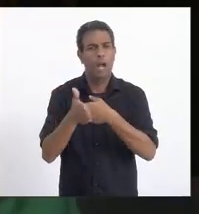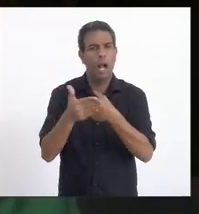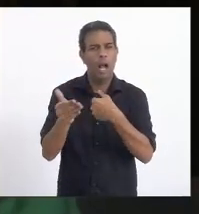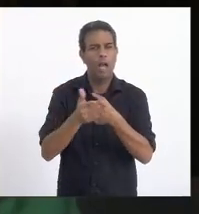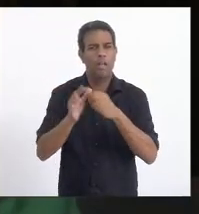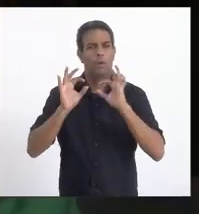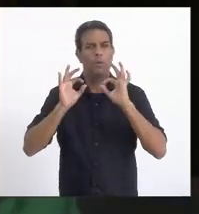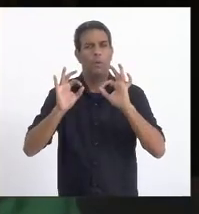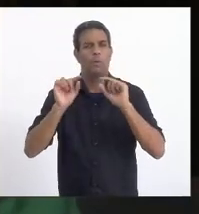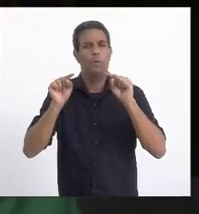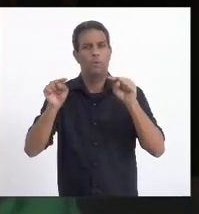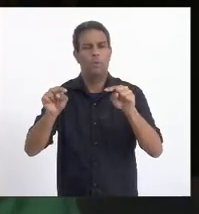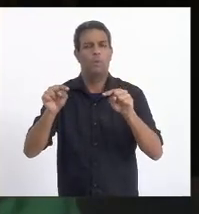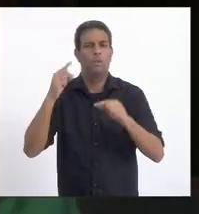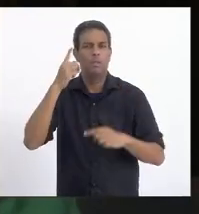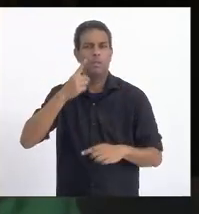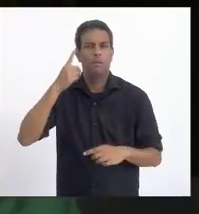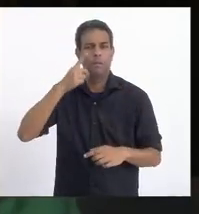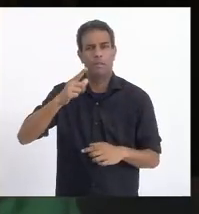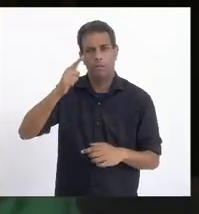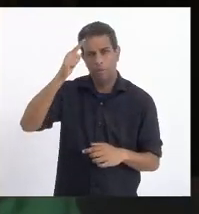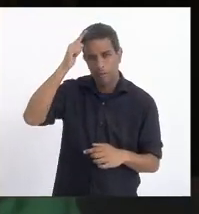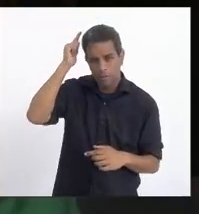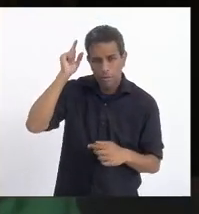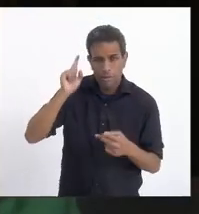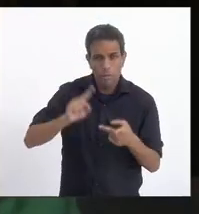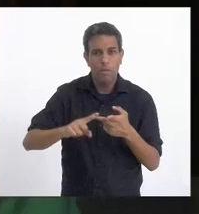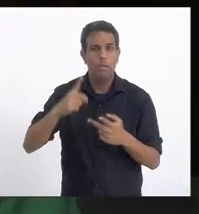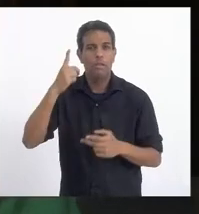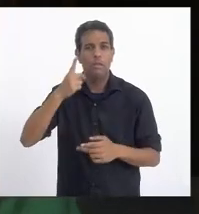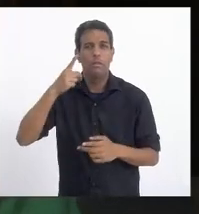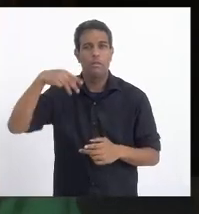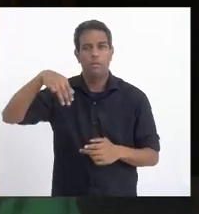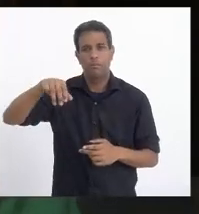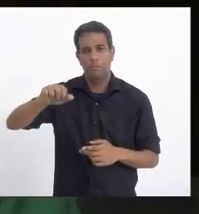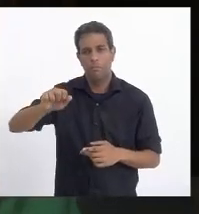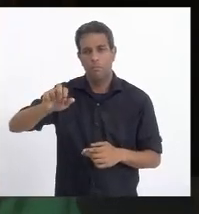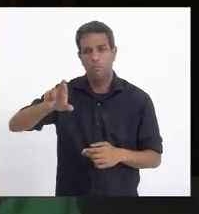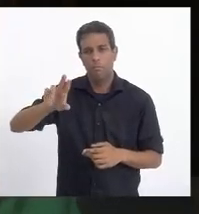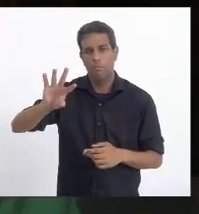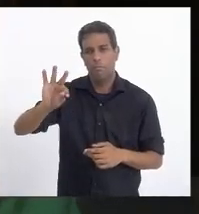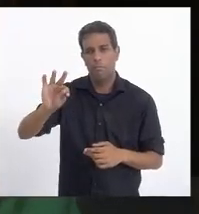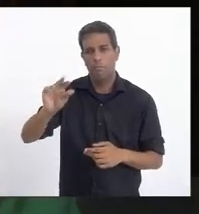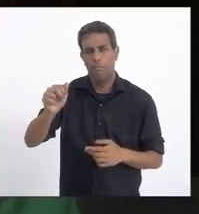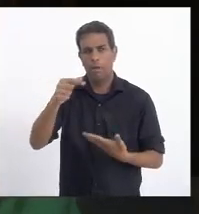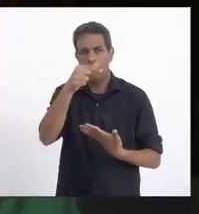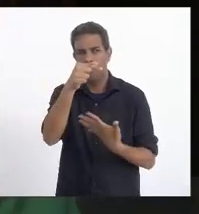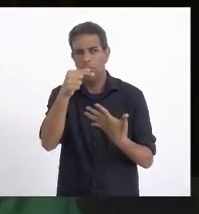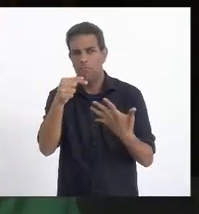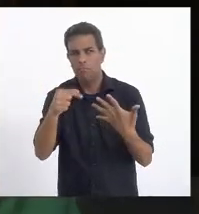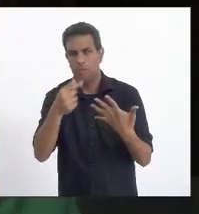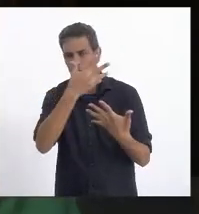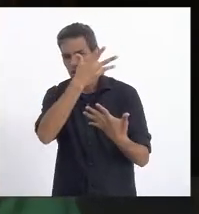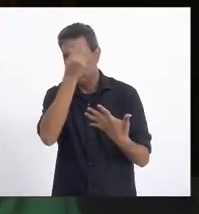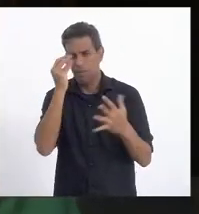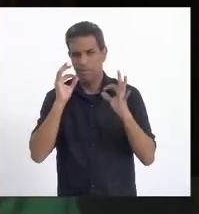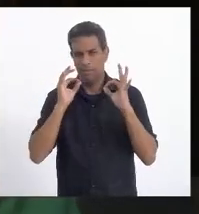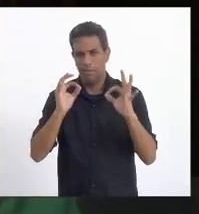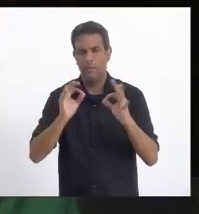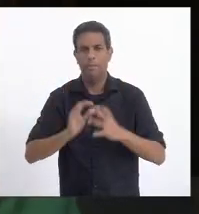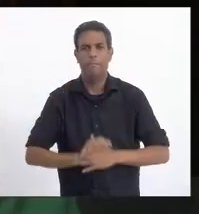apreço muito grande Deputado Luiz Paulo deputada Martha Rocha Só faltou ninguém não né